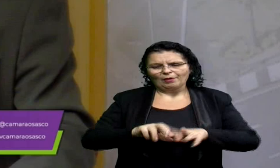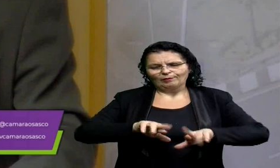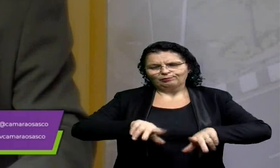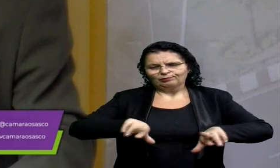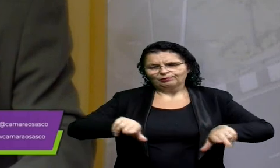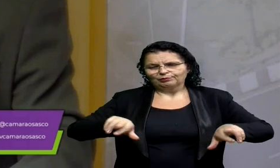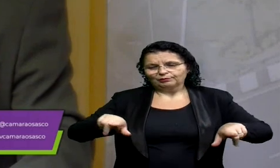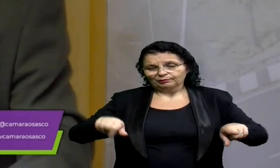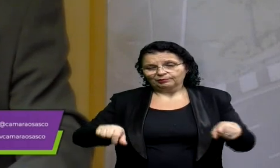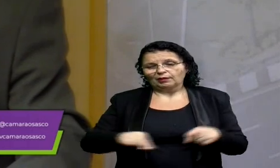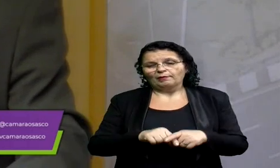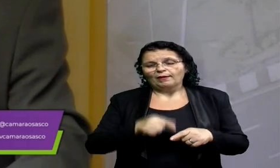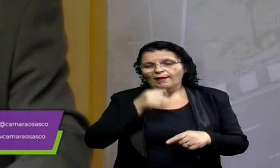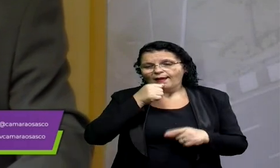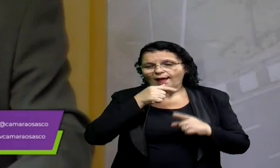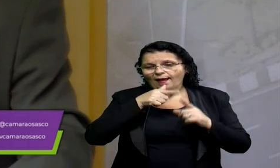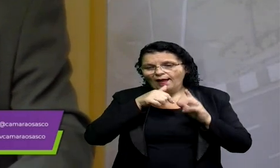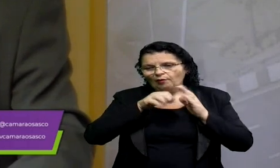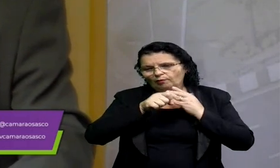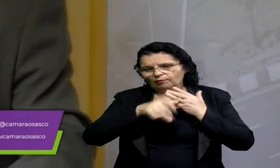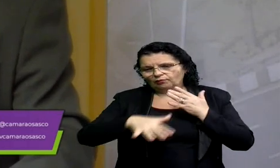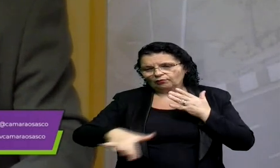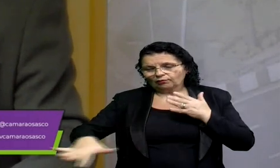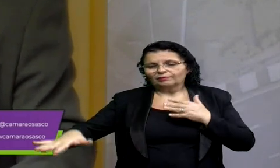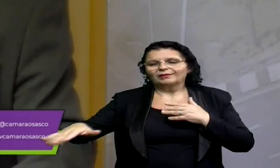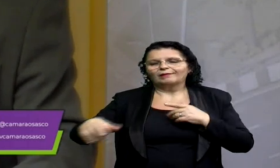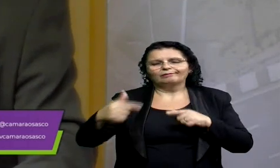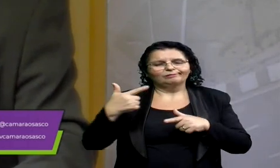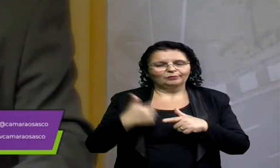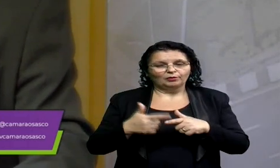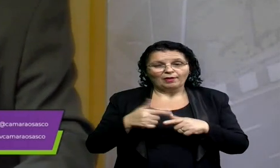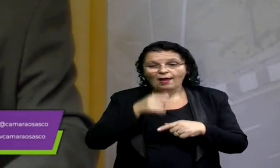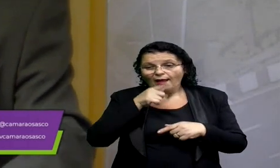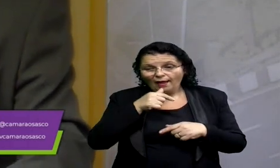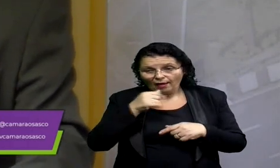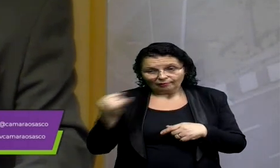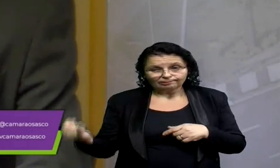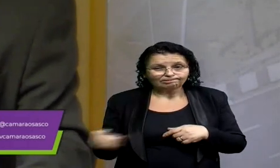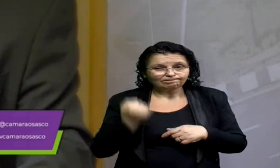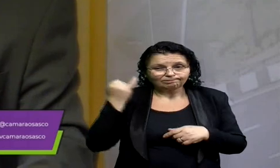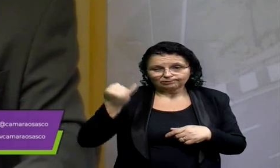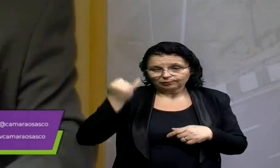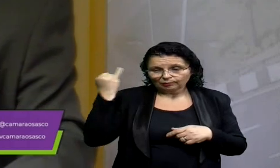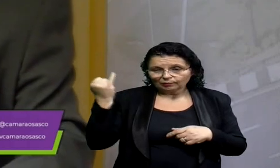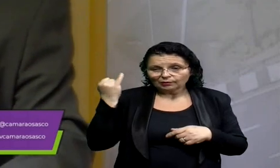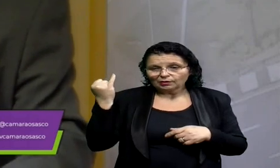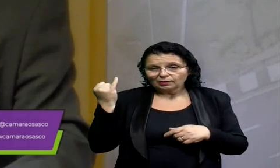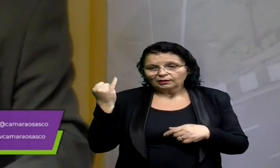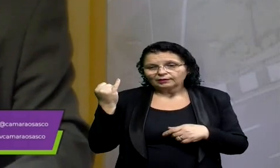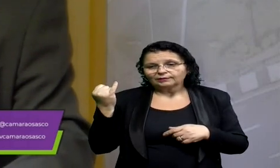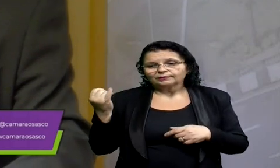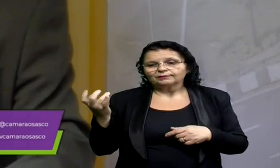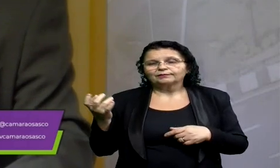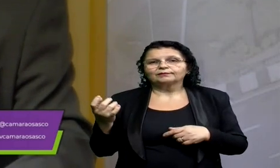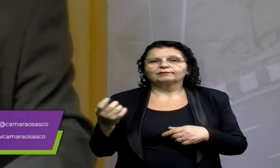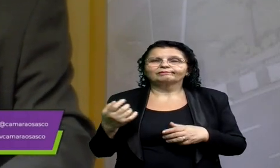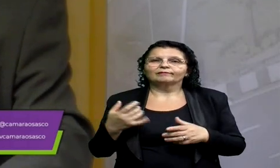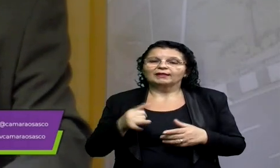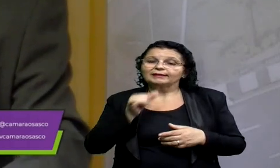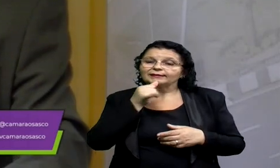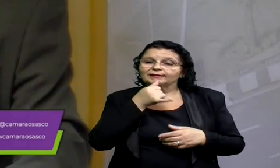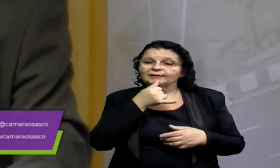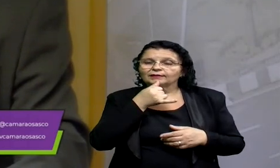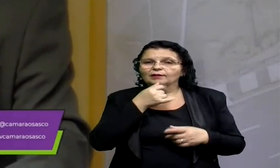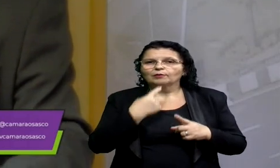de água Isso aí é um problema é grave para nós né porque água é um bem um bem maior que nós temos e infelizmente